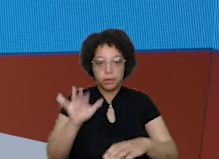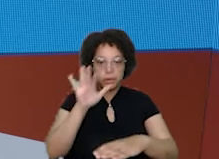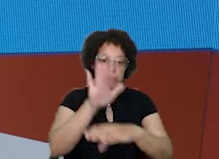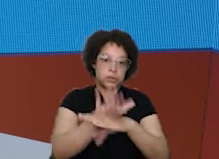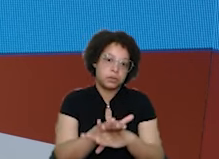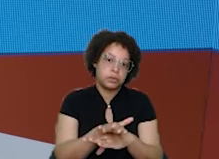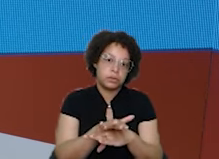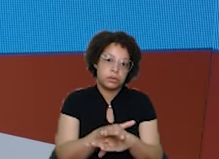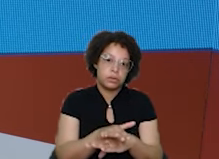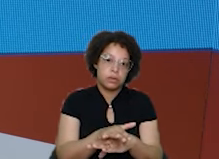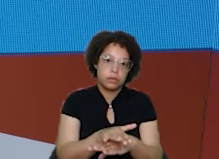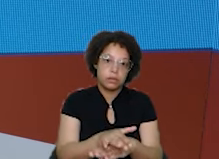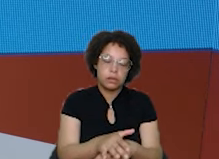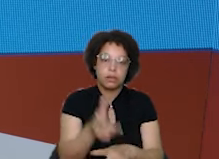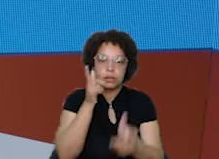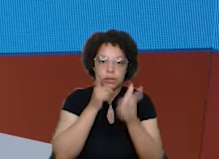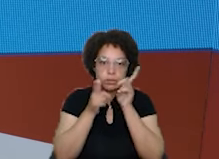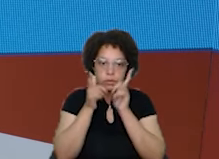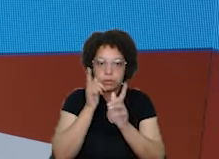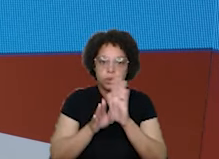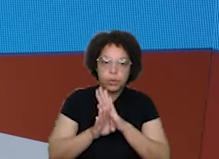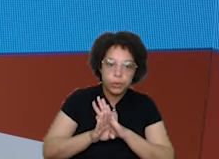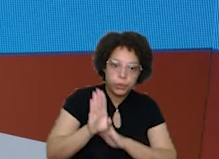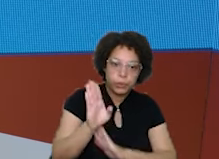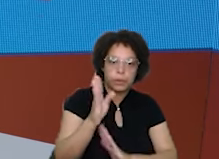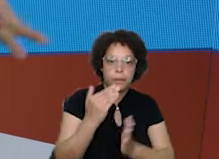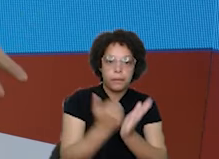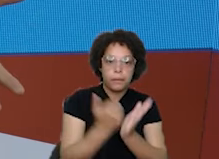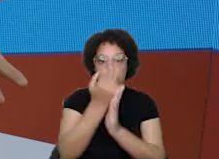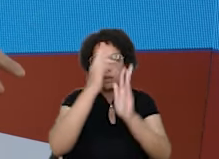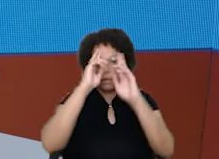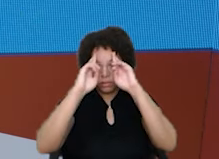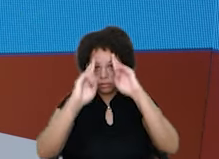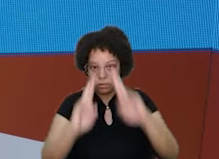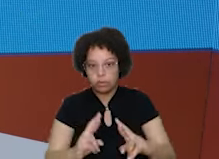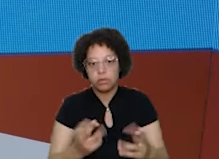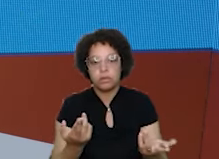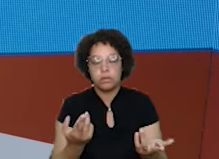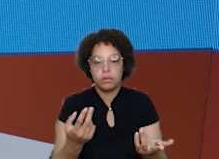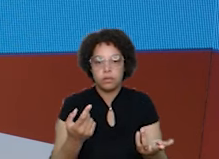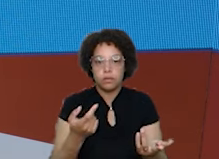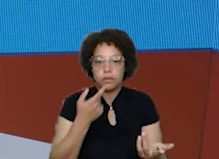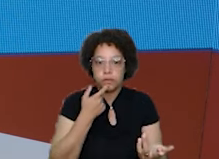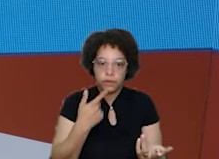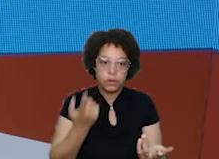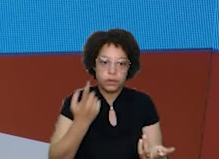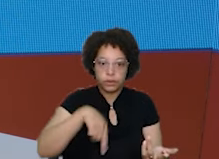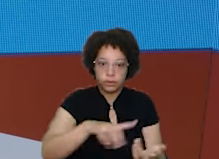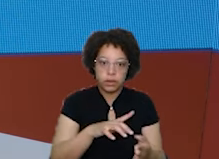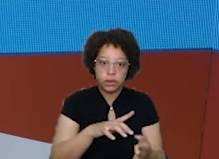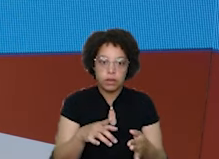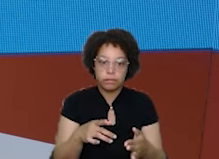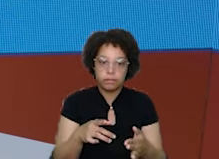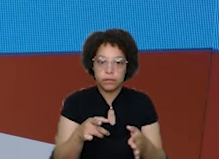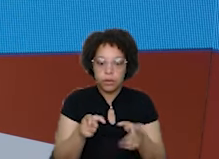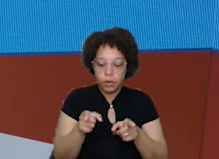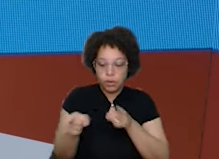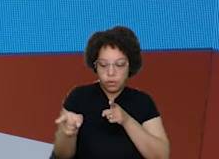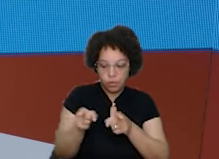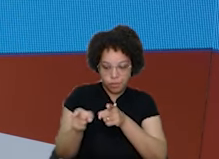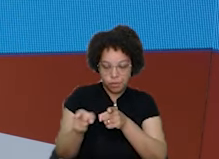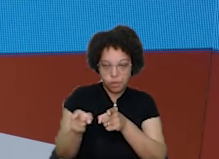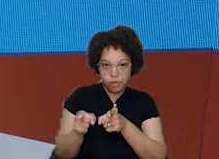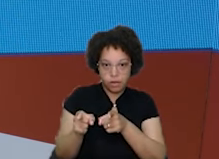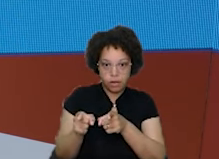ganhar musculatura ser mais respeitado ter gente falando da gente de curto prazo isso não traz receita de